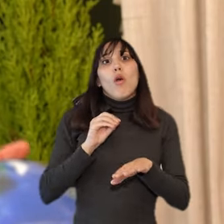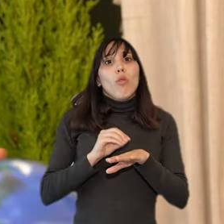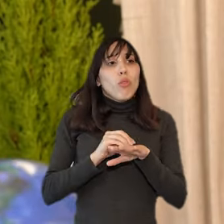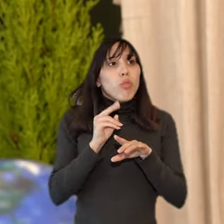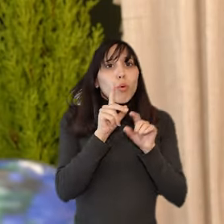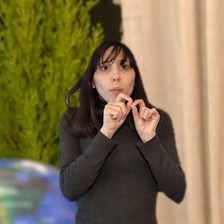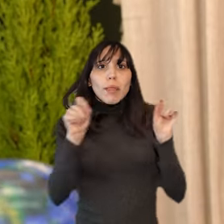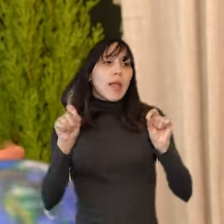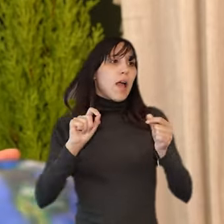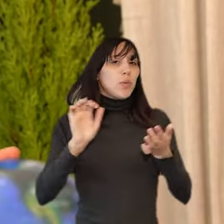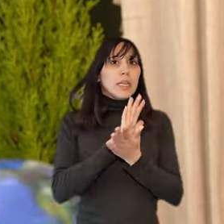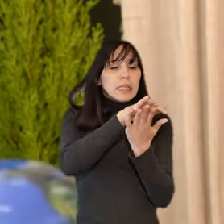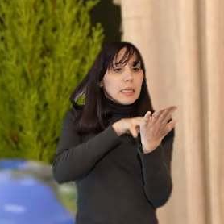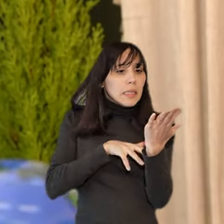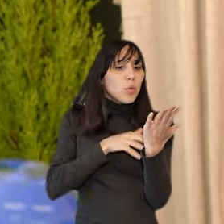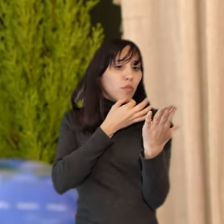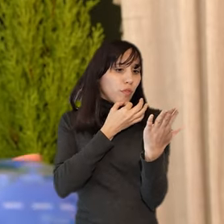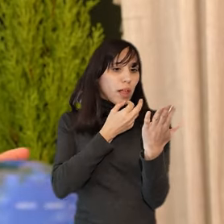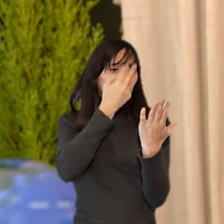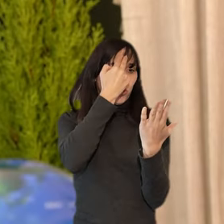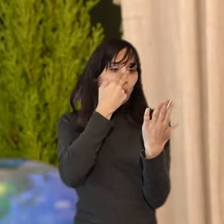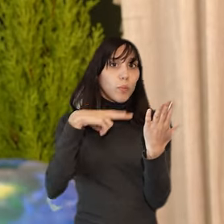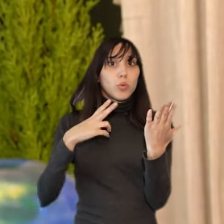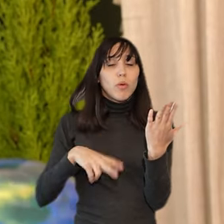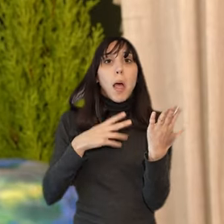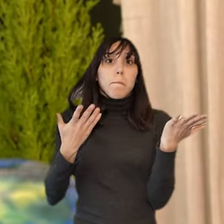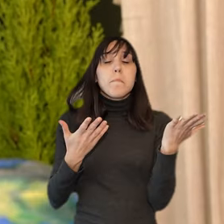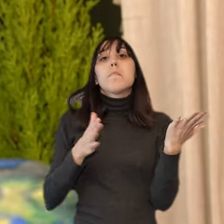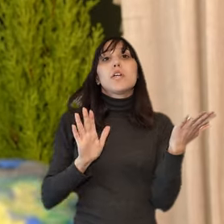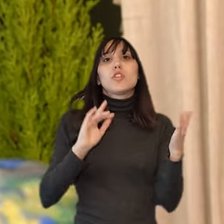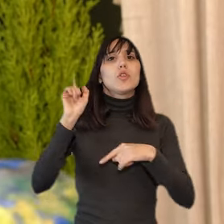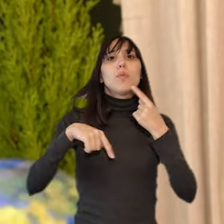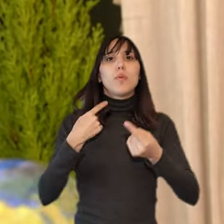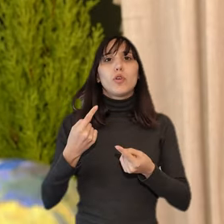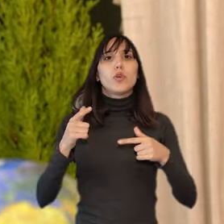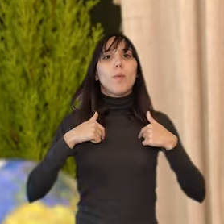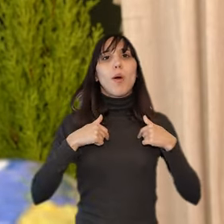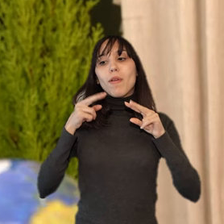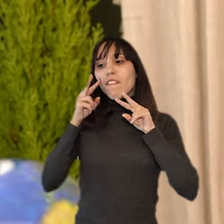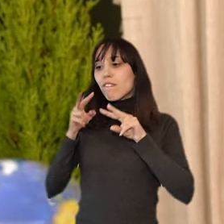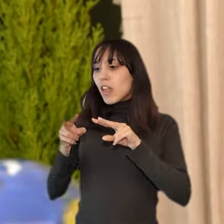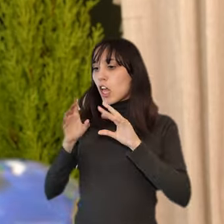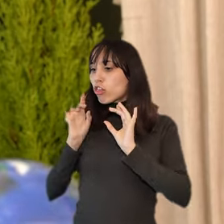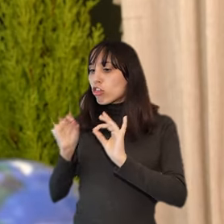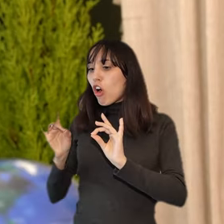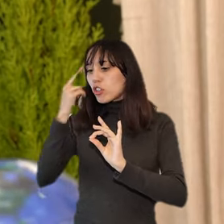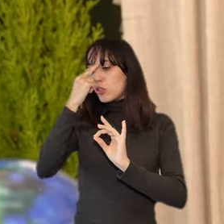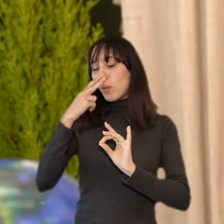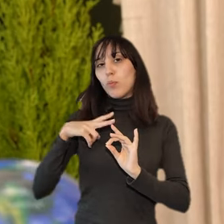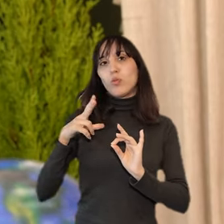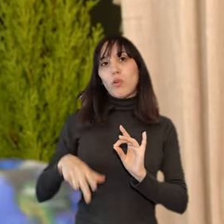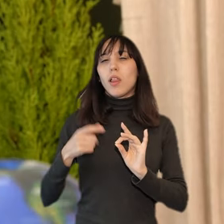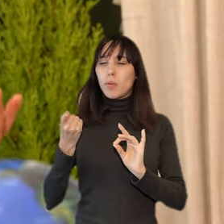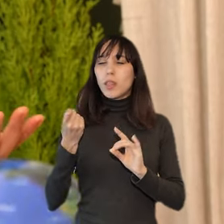e artigo vai falar da história de Portugal etc mas HS tantas a visão que ele tem da história de Portugal a perspectiva é